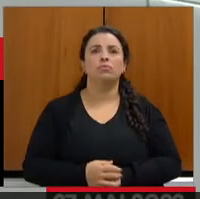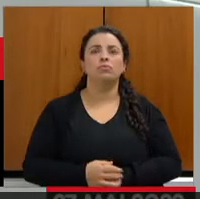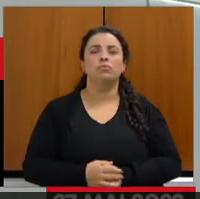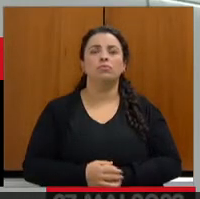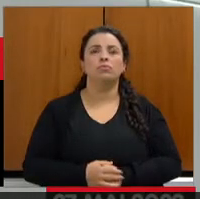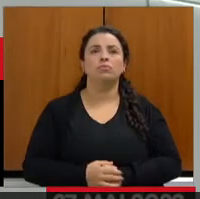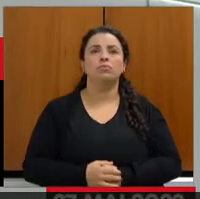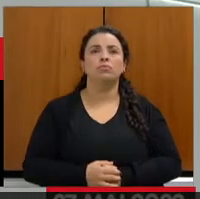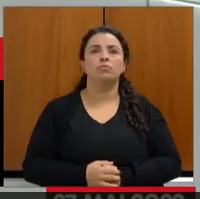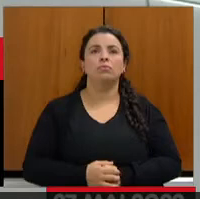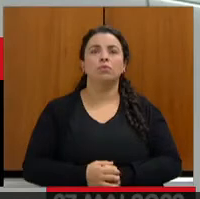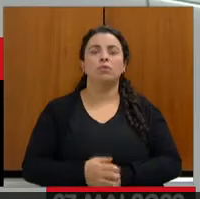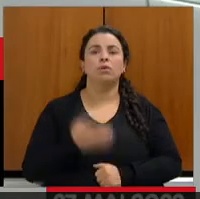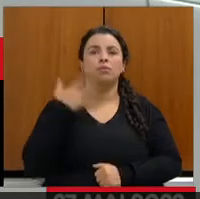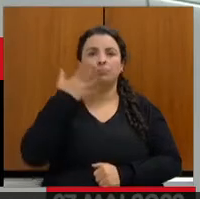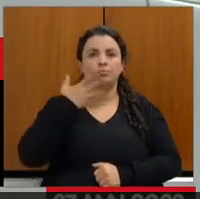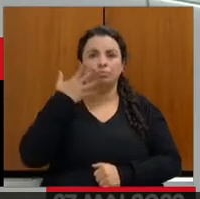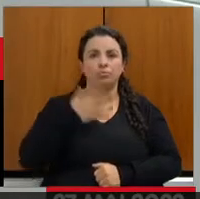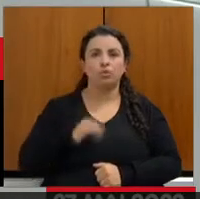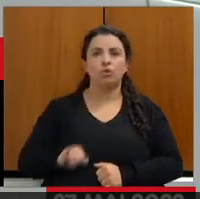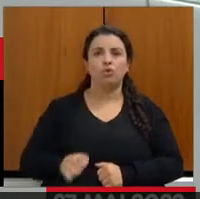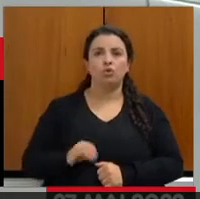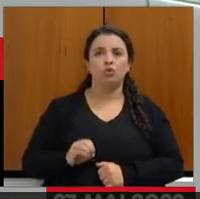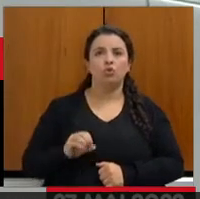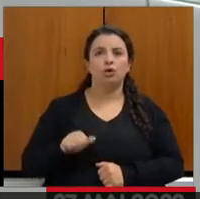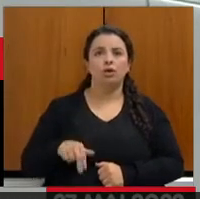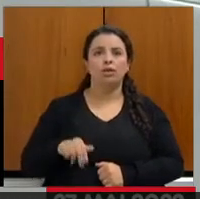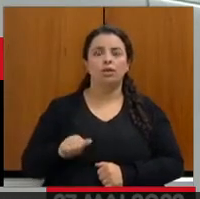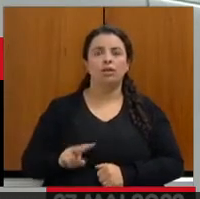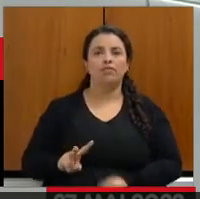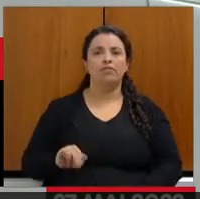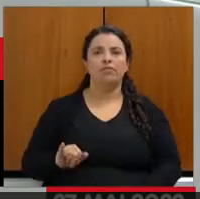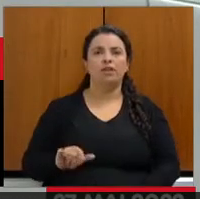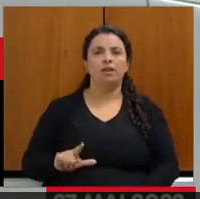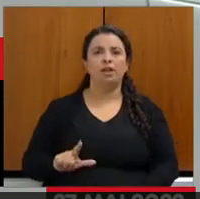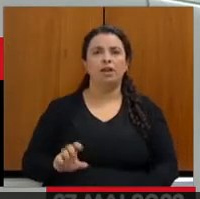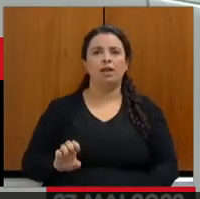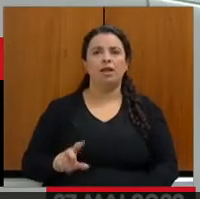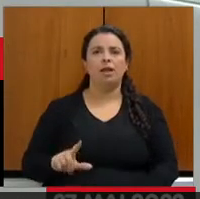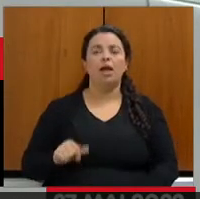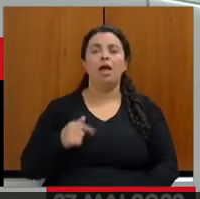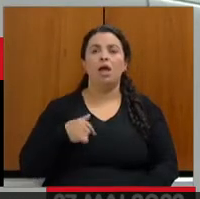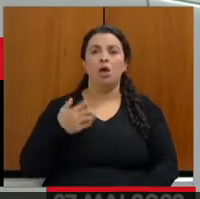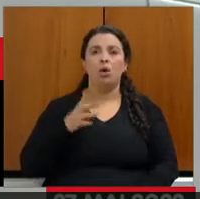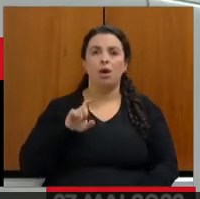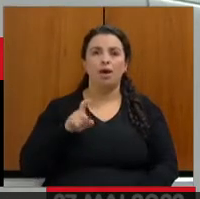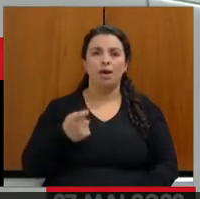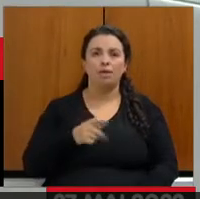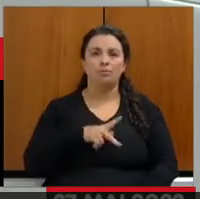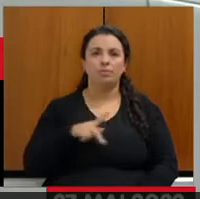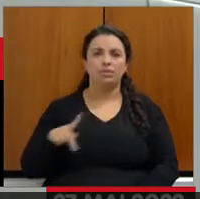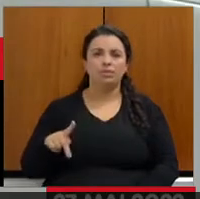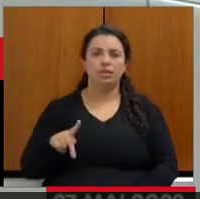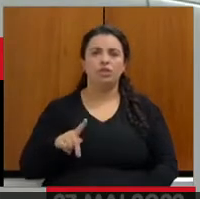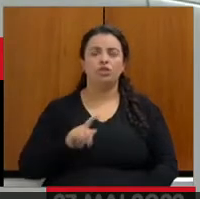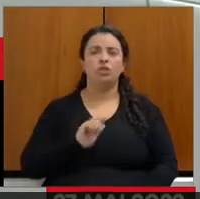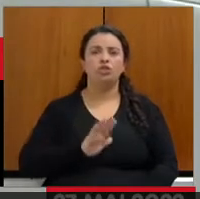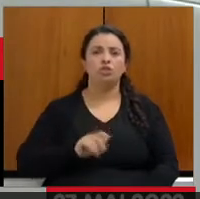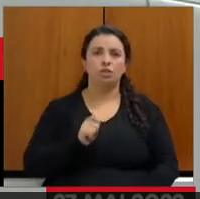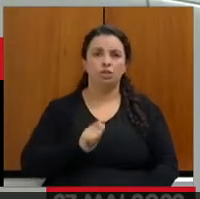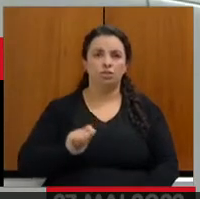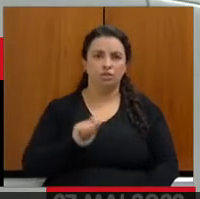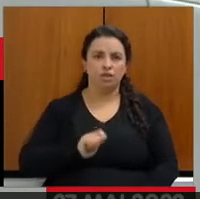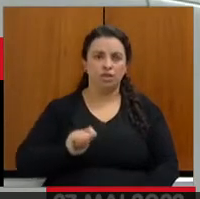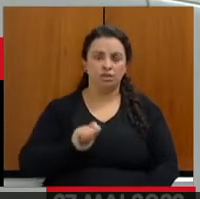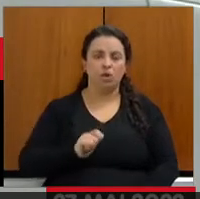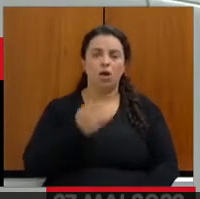com a palavra do ano Joana Vilela fui Presidente da Associação Amigos e moradores do Bairro Vera Cruz